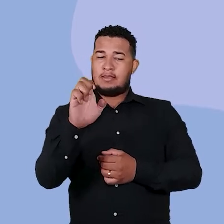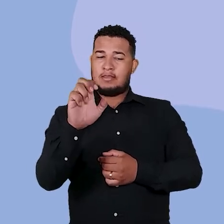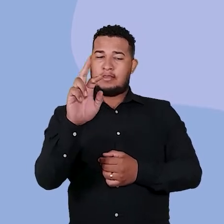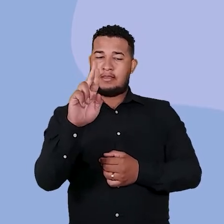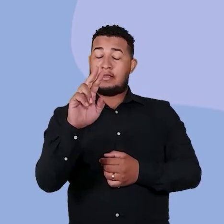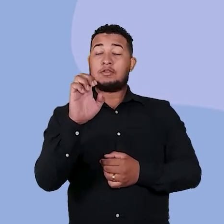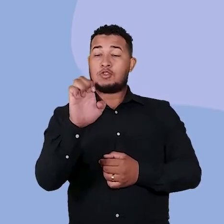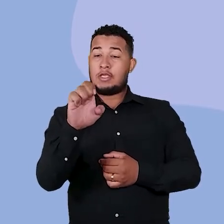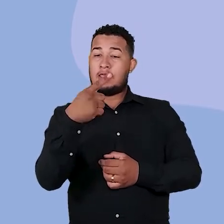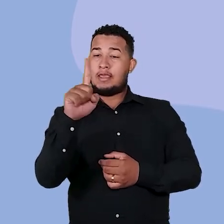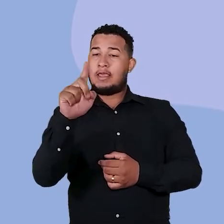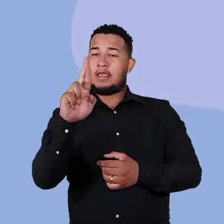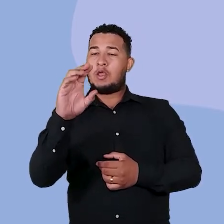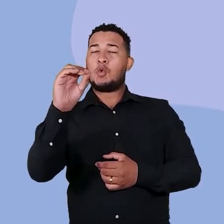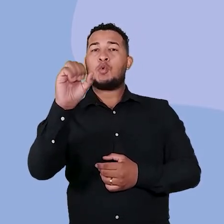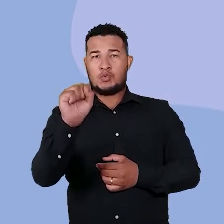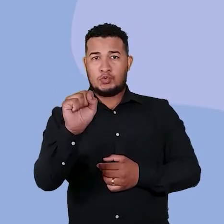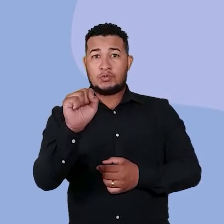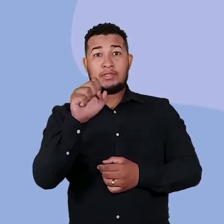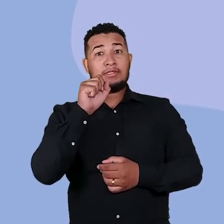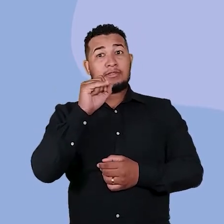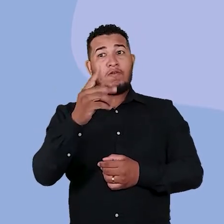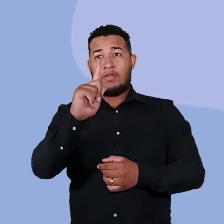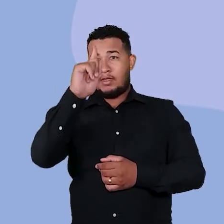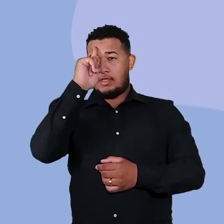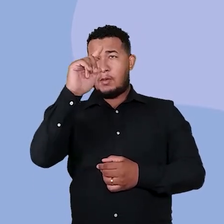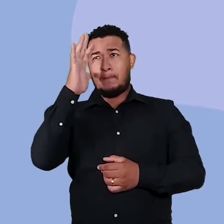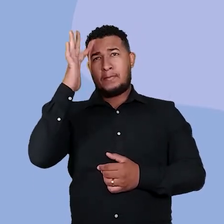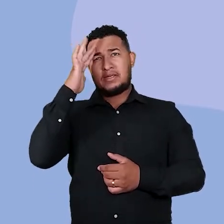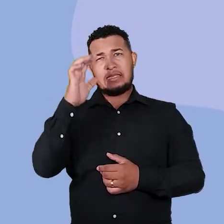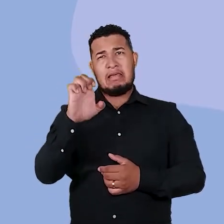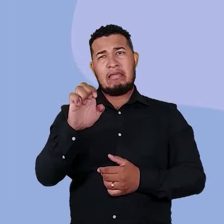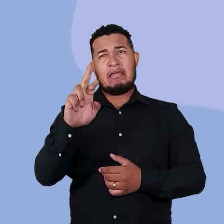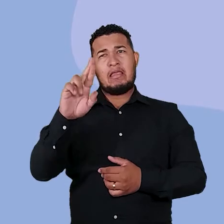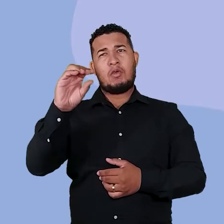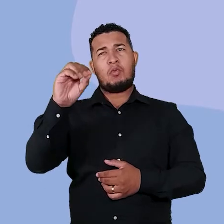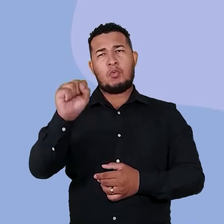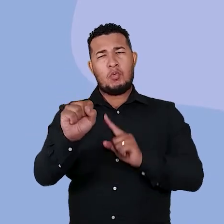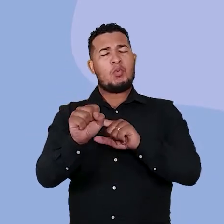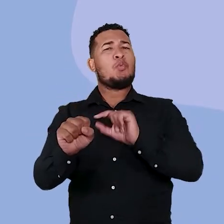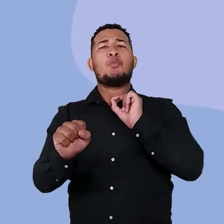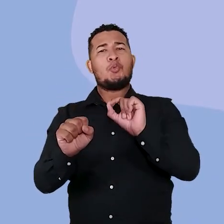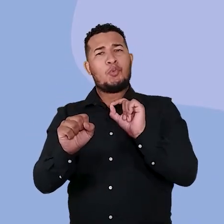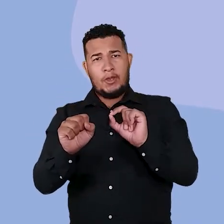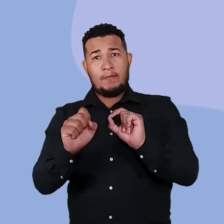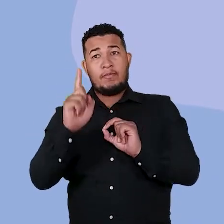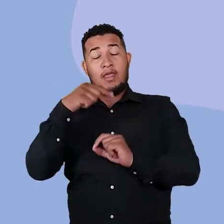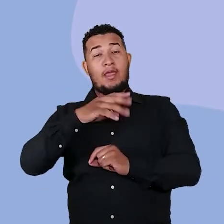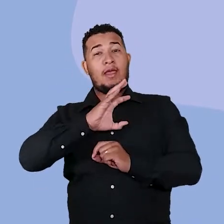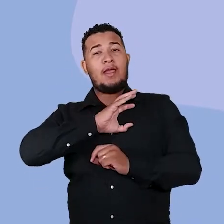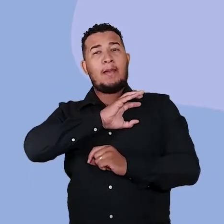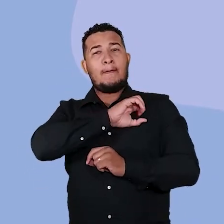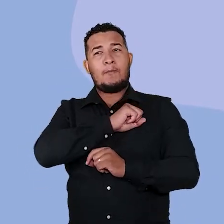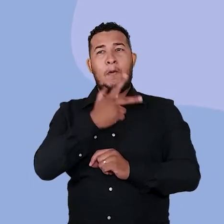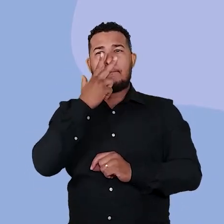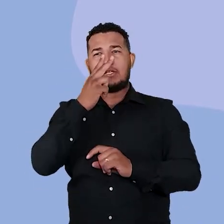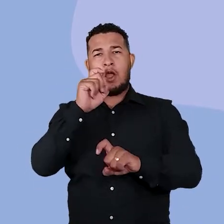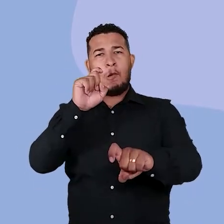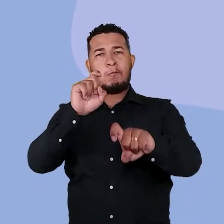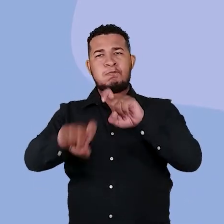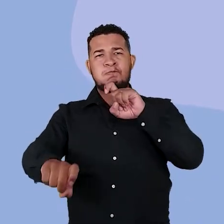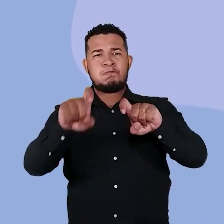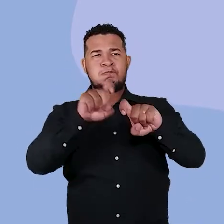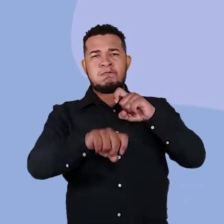é eros. E quando o grego pensa na experiência de eros, ele está pensando naquele